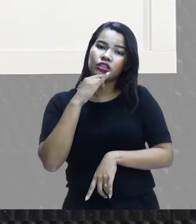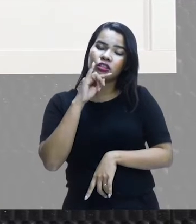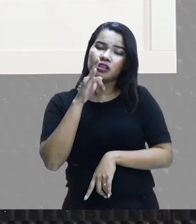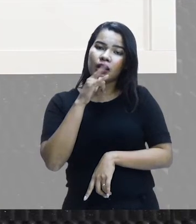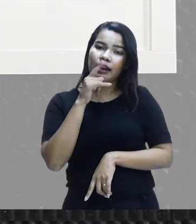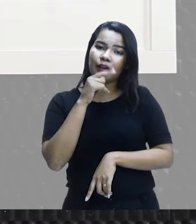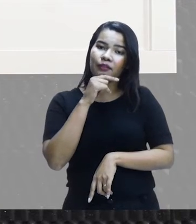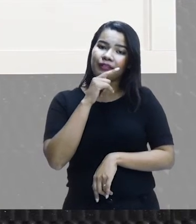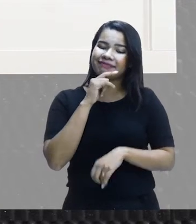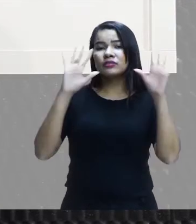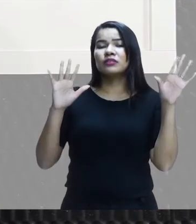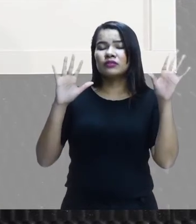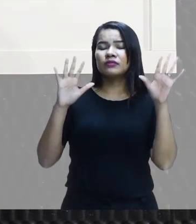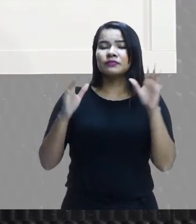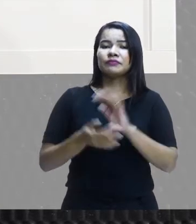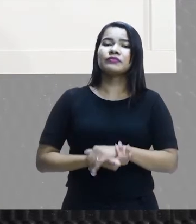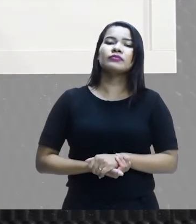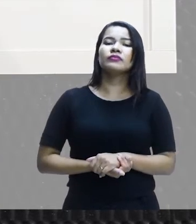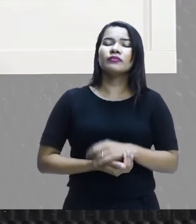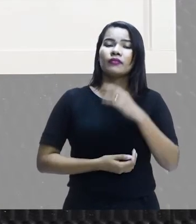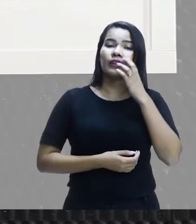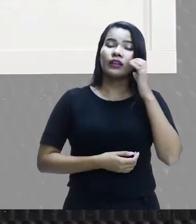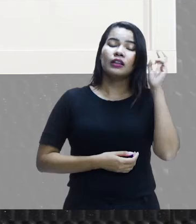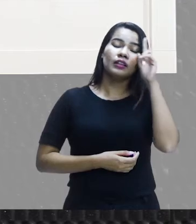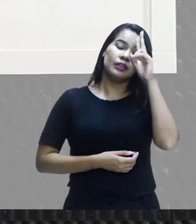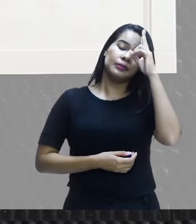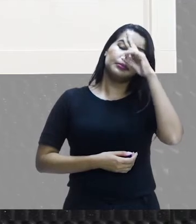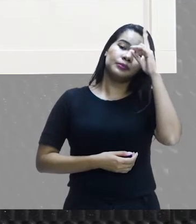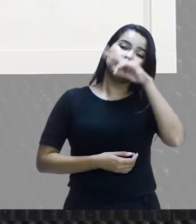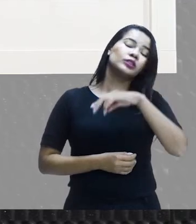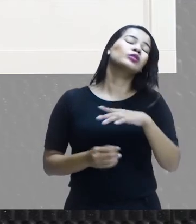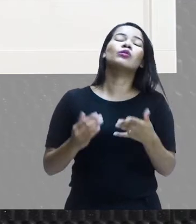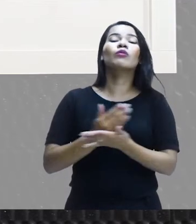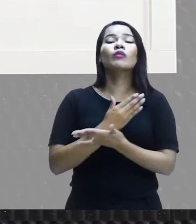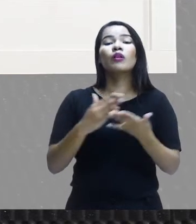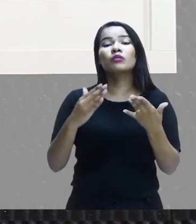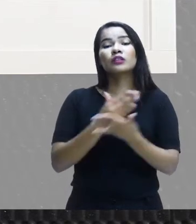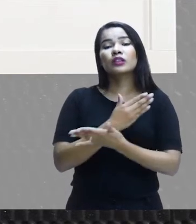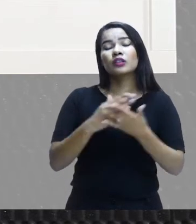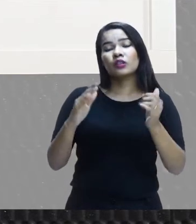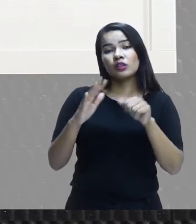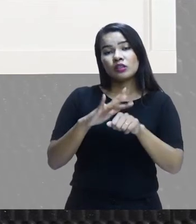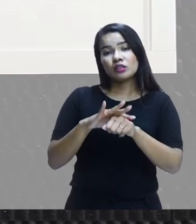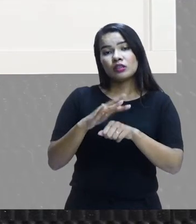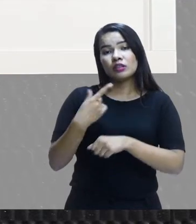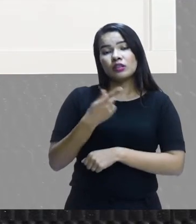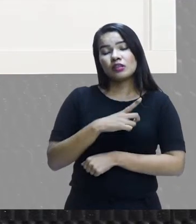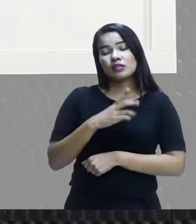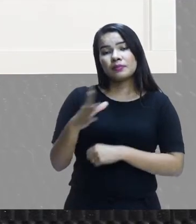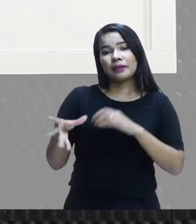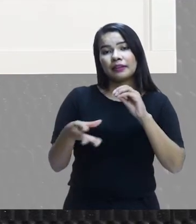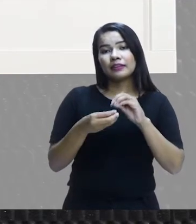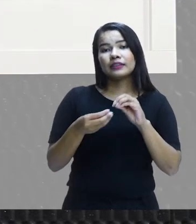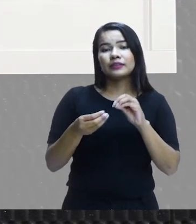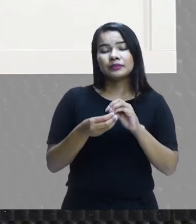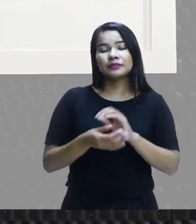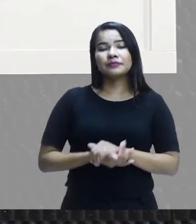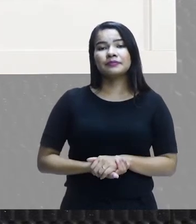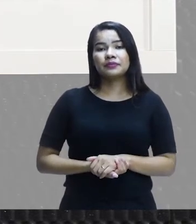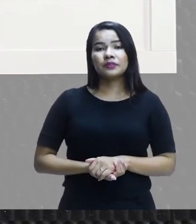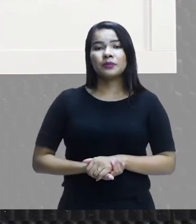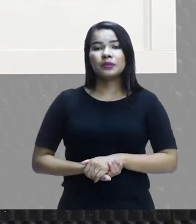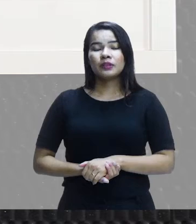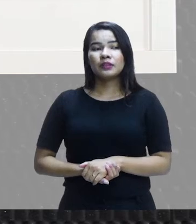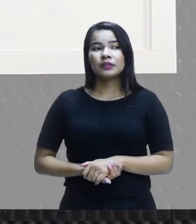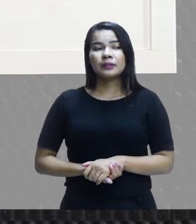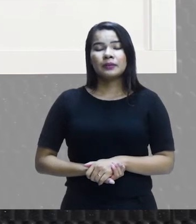ok? Contaminada. Lembrando que toda e qualquer doença de veiculação hídrica, a gente adquire através da ingestão de